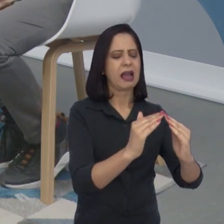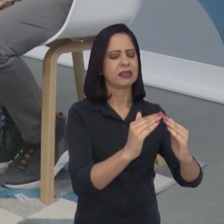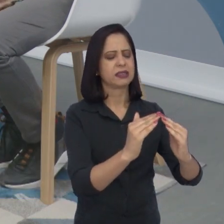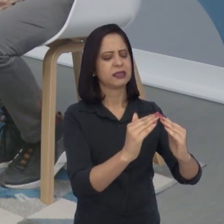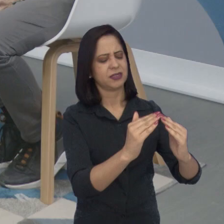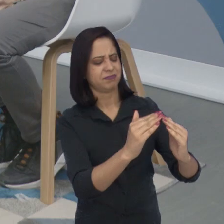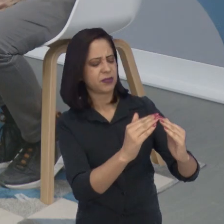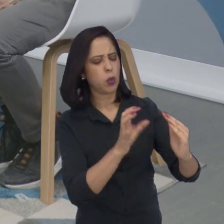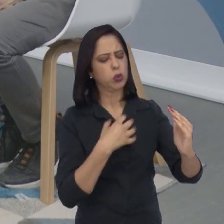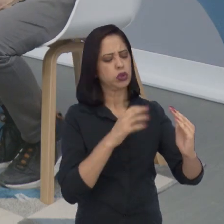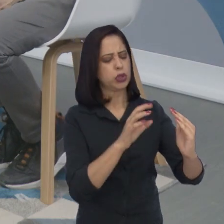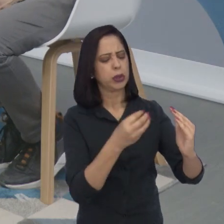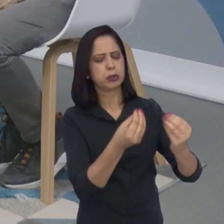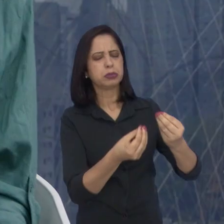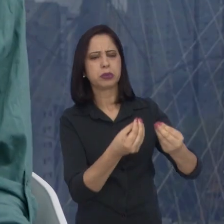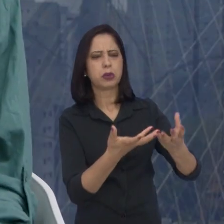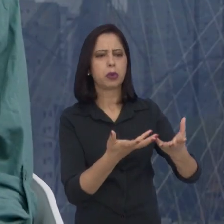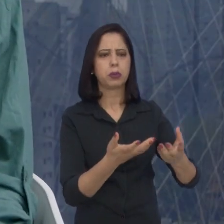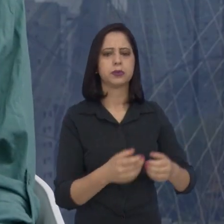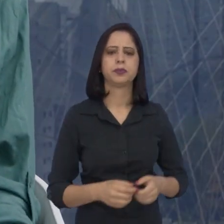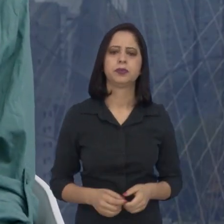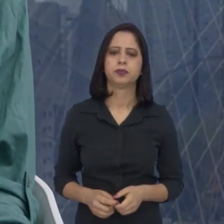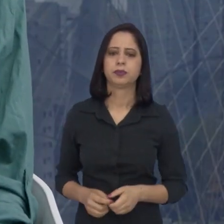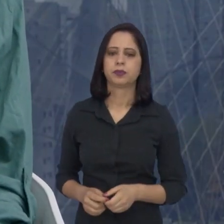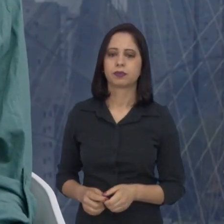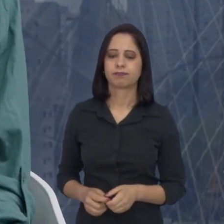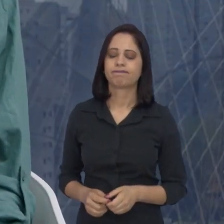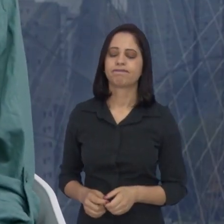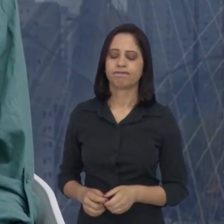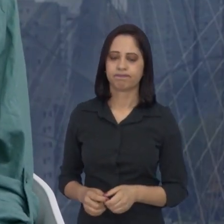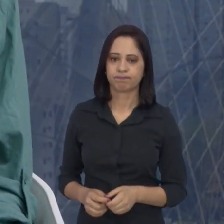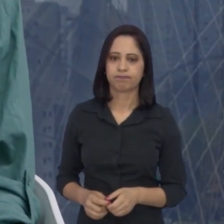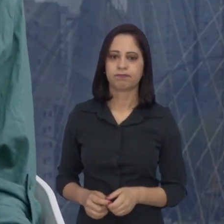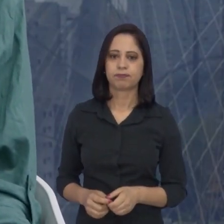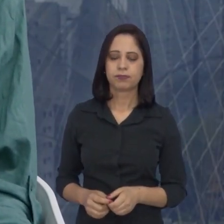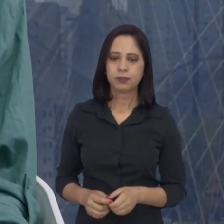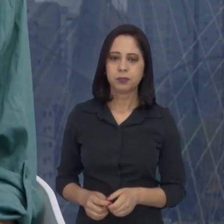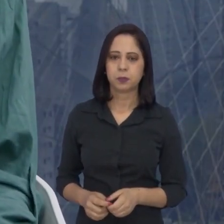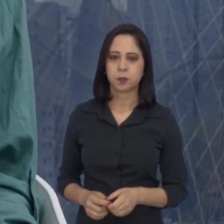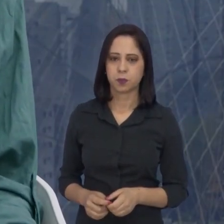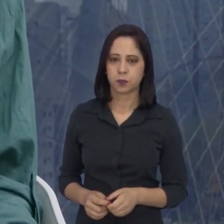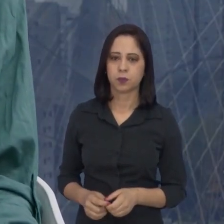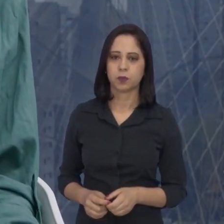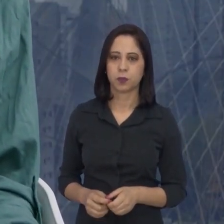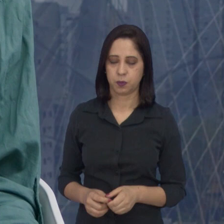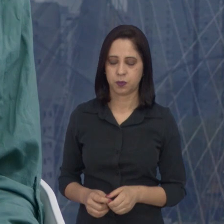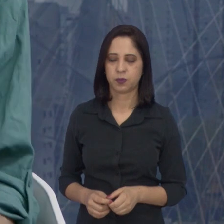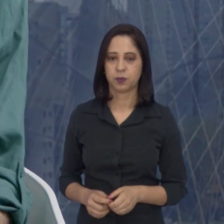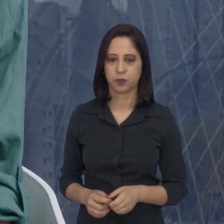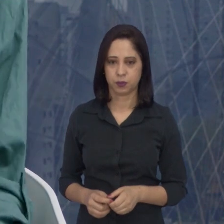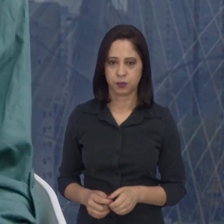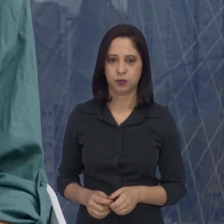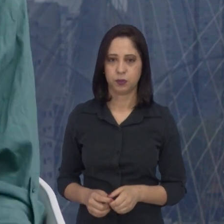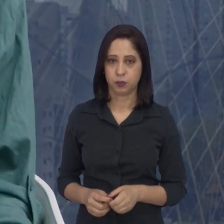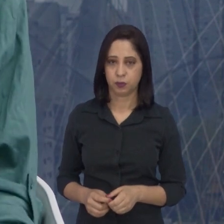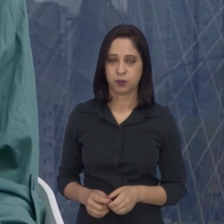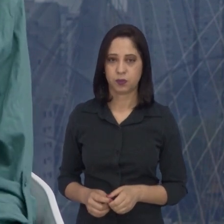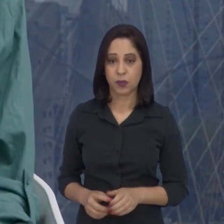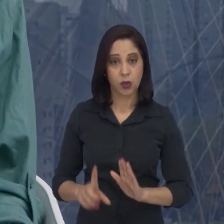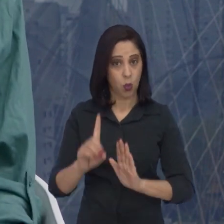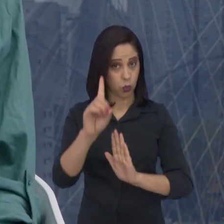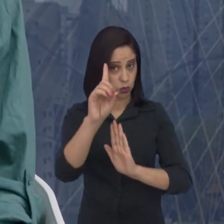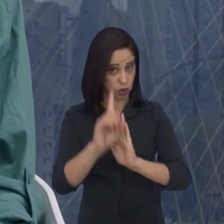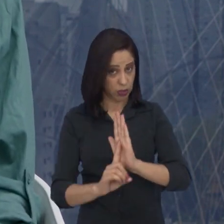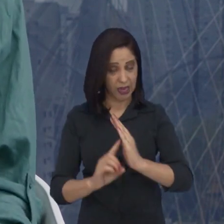Paulo? Bom, acho que tem uma coisa que é inseparável do direito à moradia ou das condições de